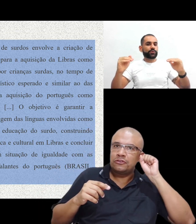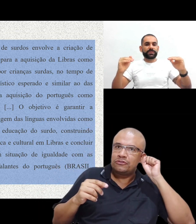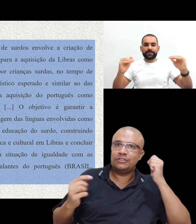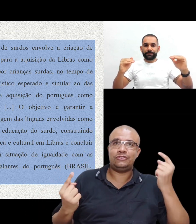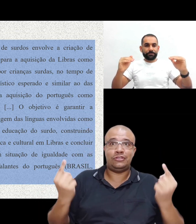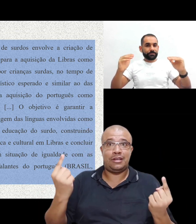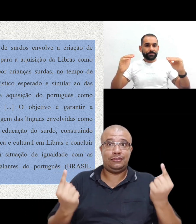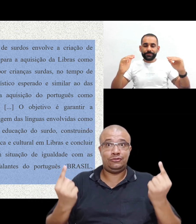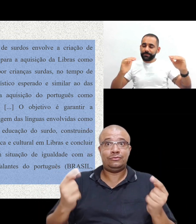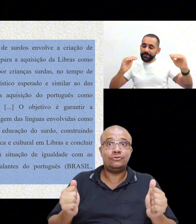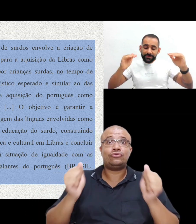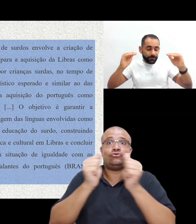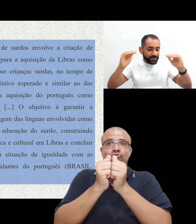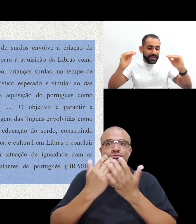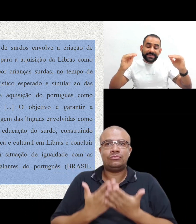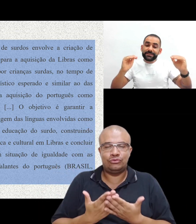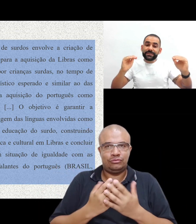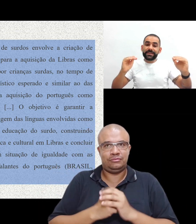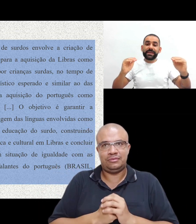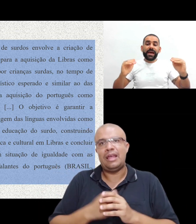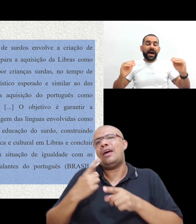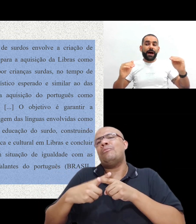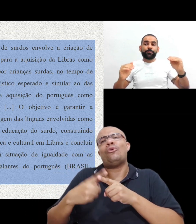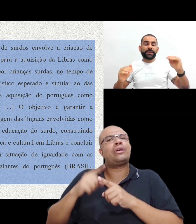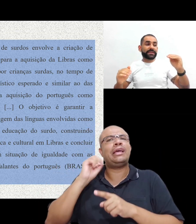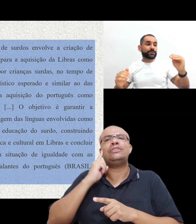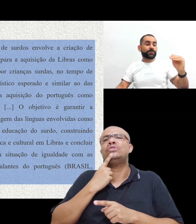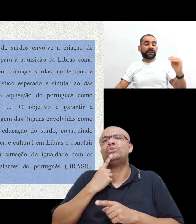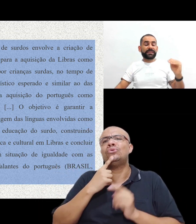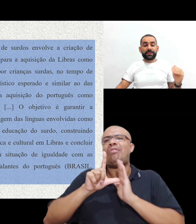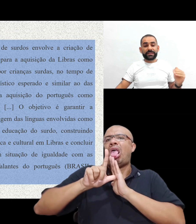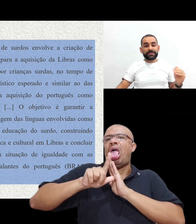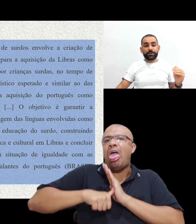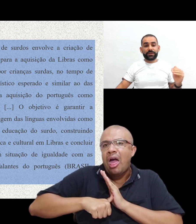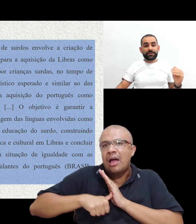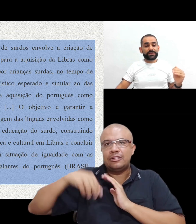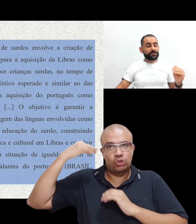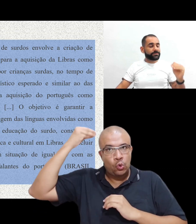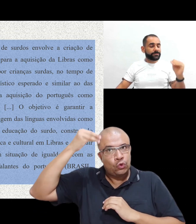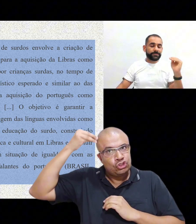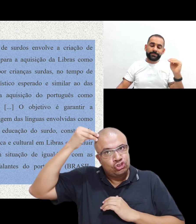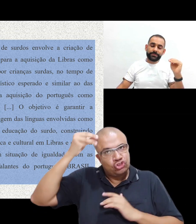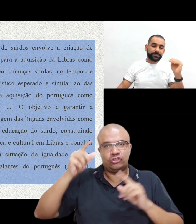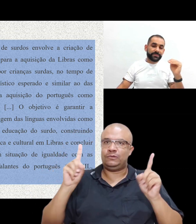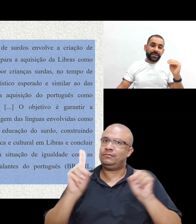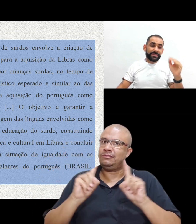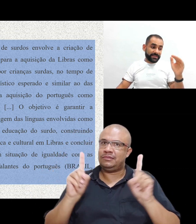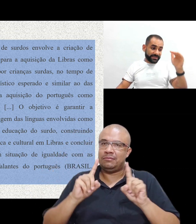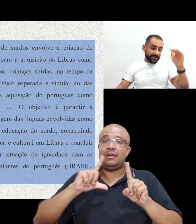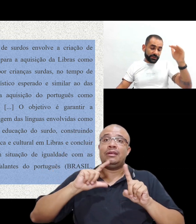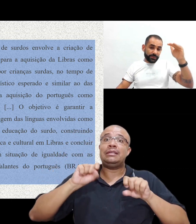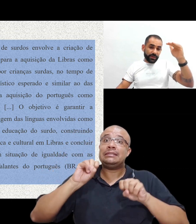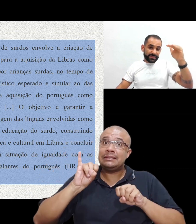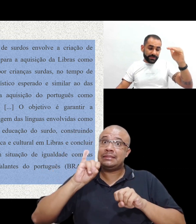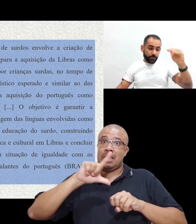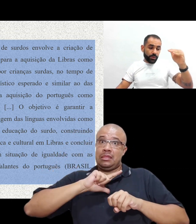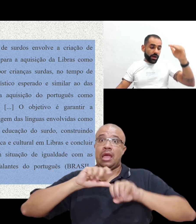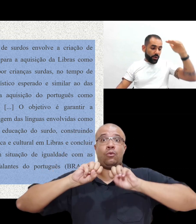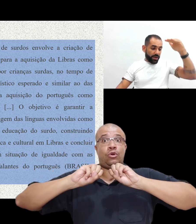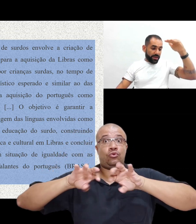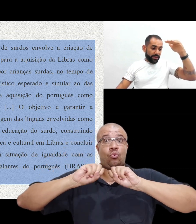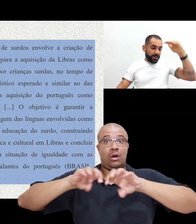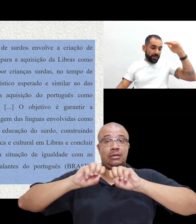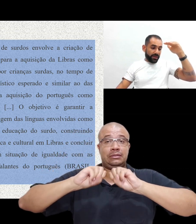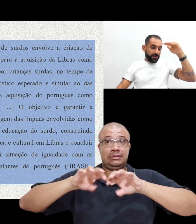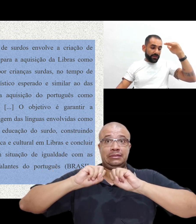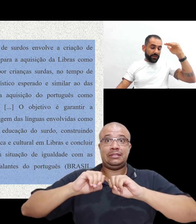criança surda. Não tem essa de que, porque é surdo vai ter um atraso cognitivo. Se existe uma educação